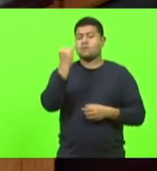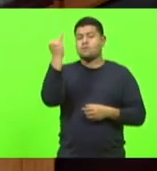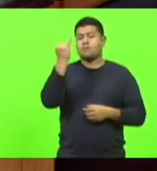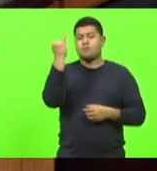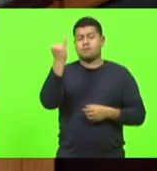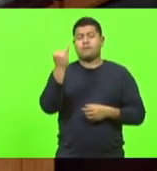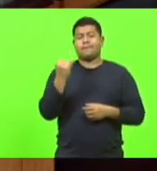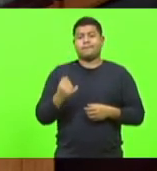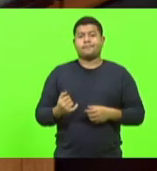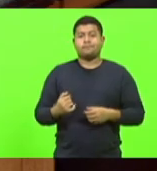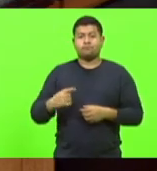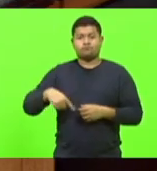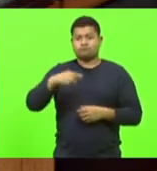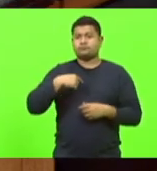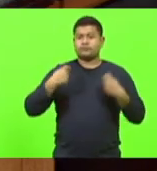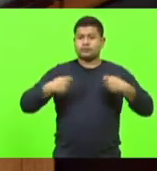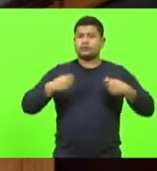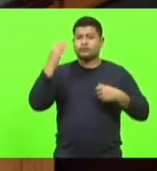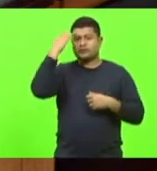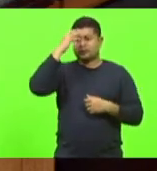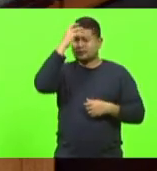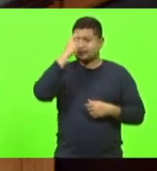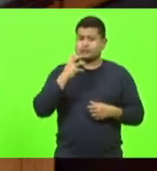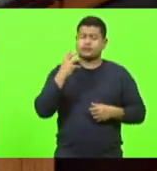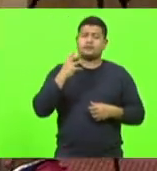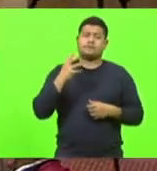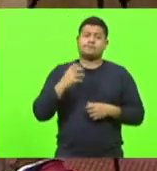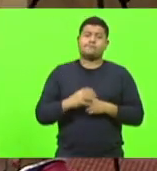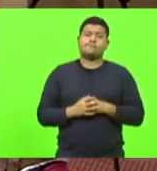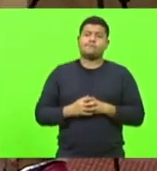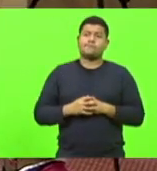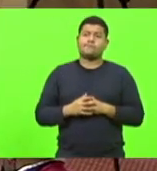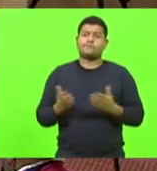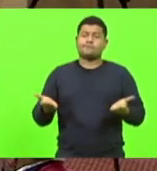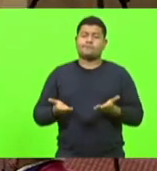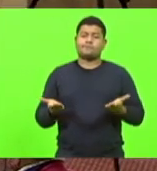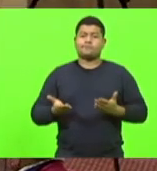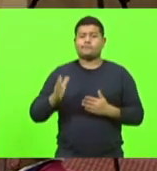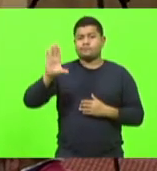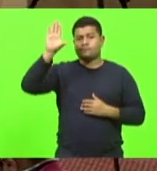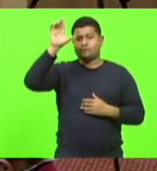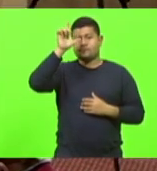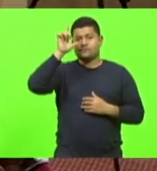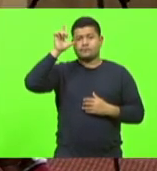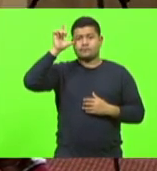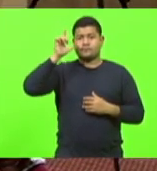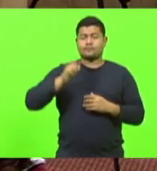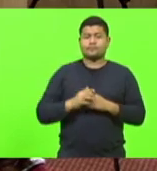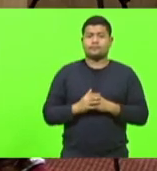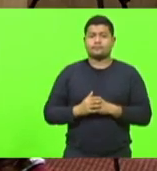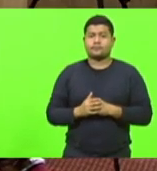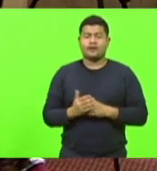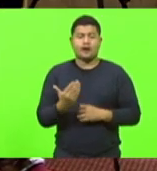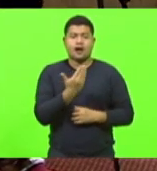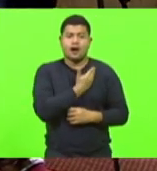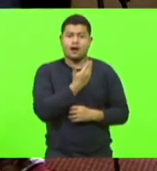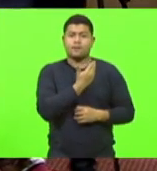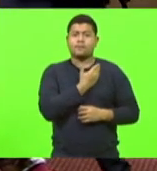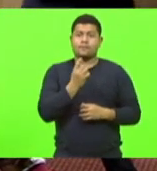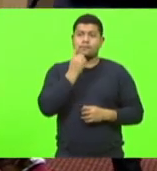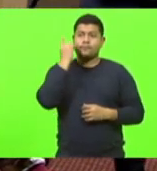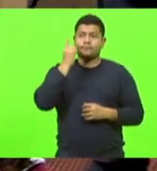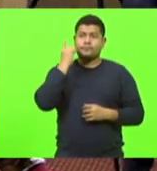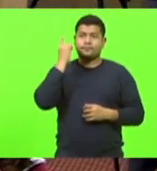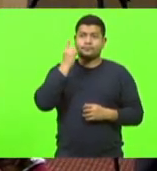levar a sério porque é muito importante a palavra Deputado Laércio Schuster colegas deputados